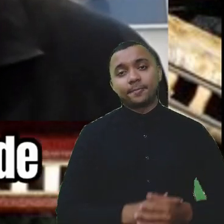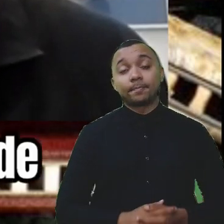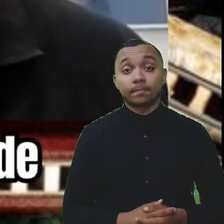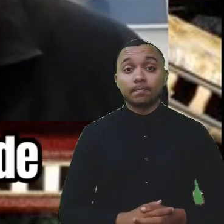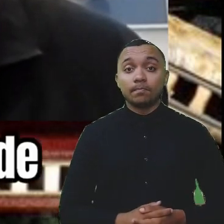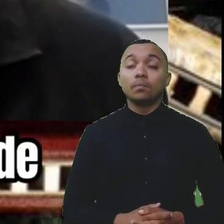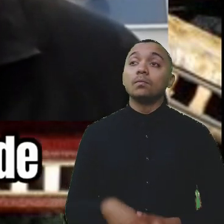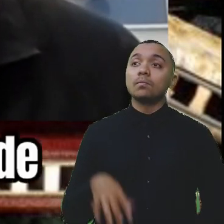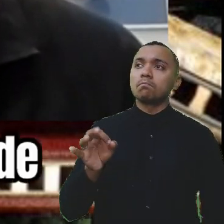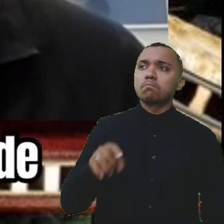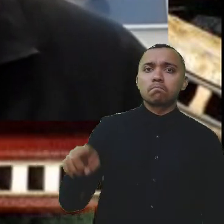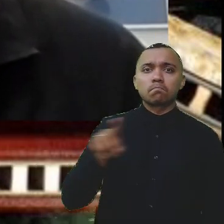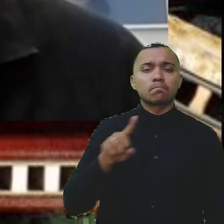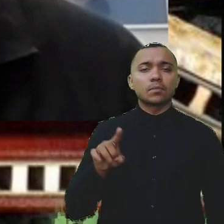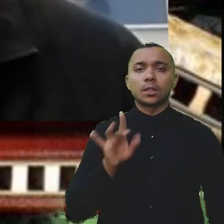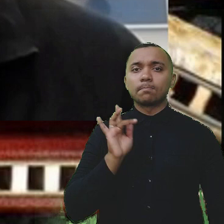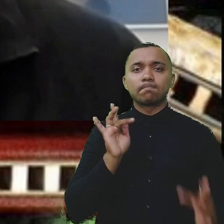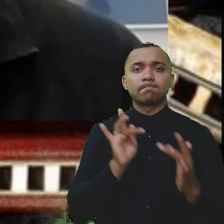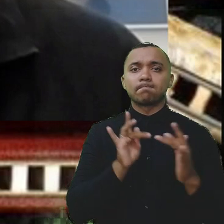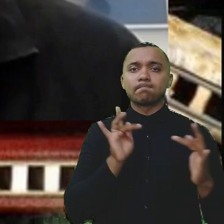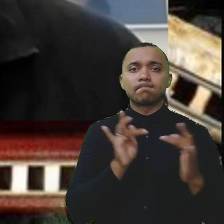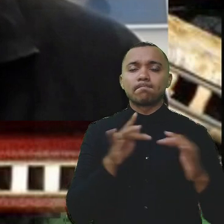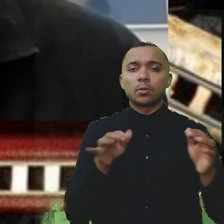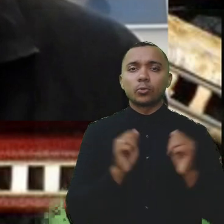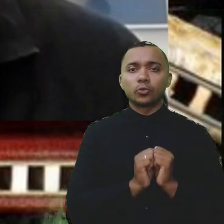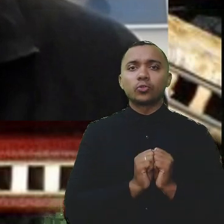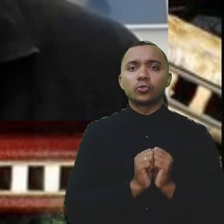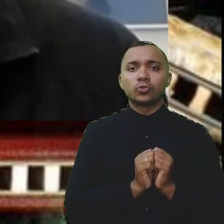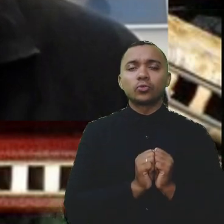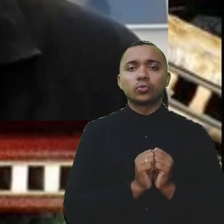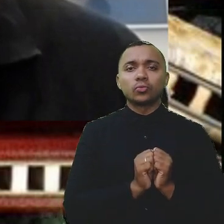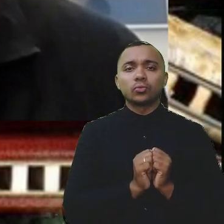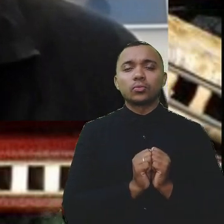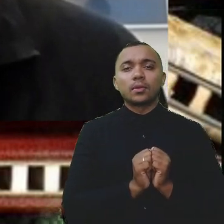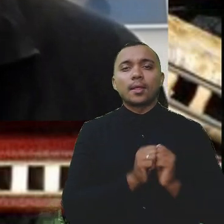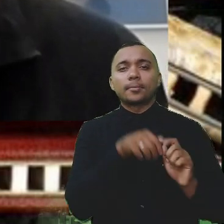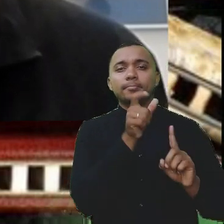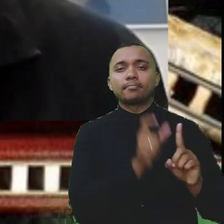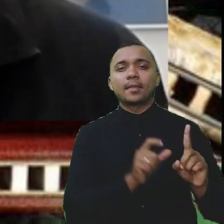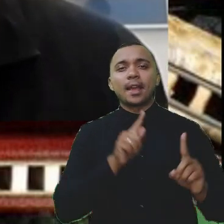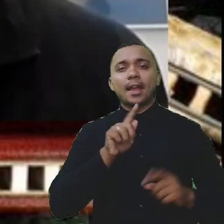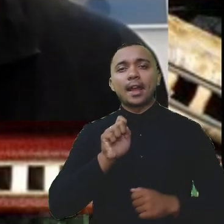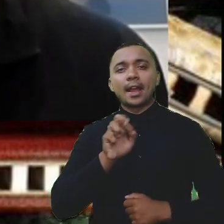você tem uma aproximação muito grande com o repertório de Guerra Peixe